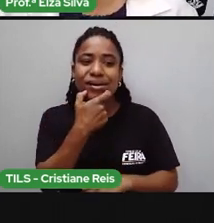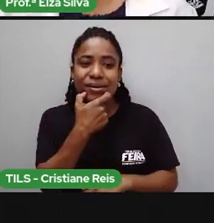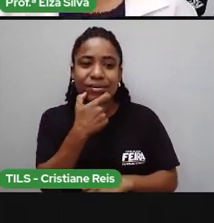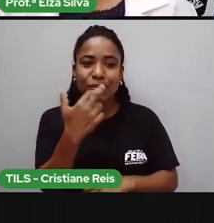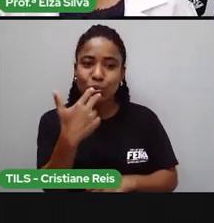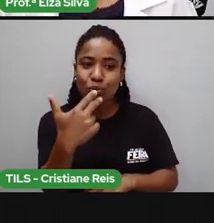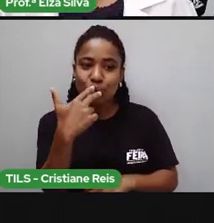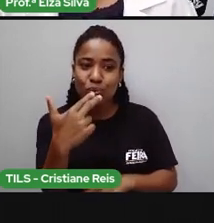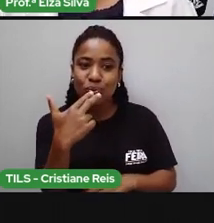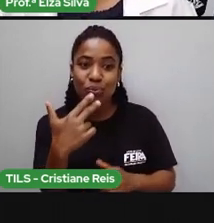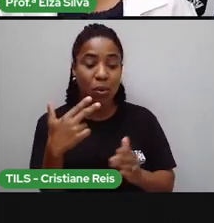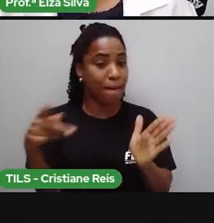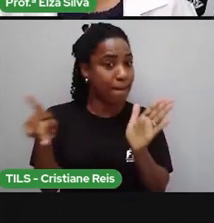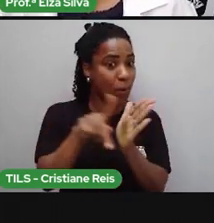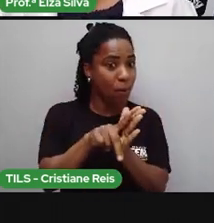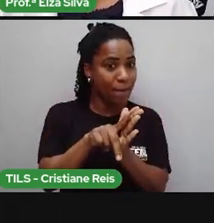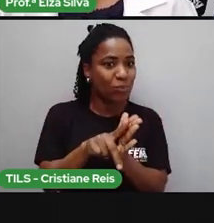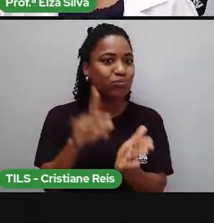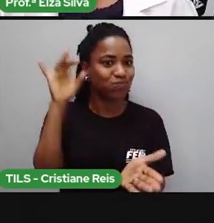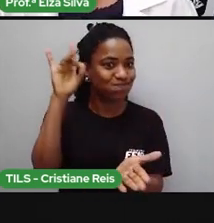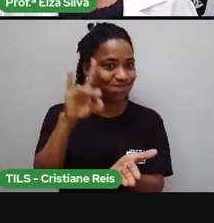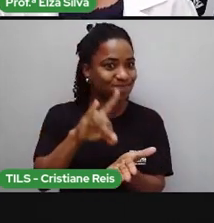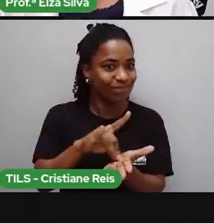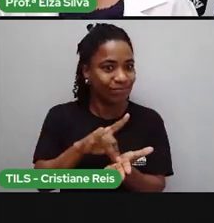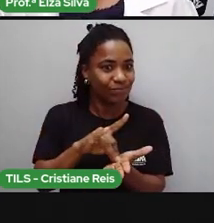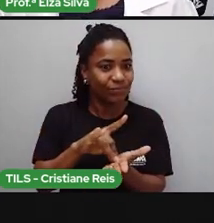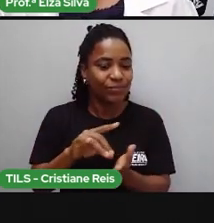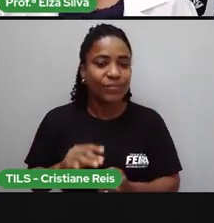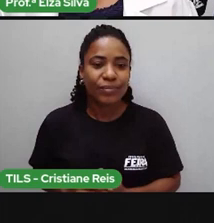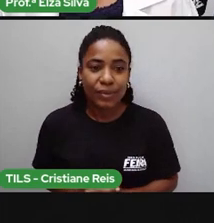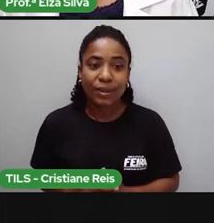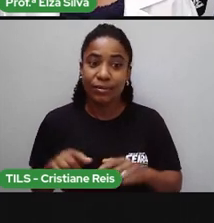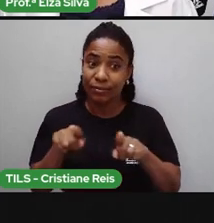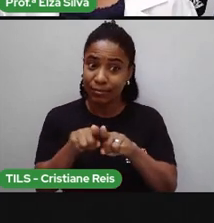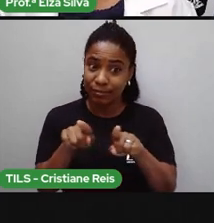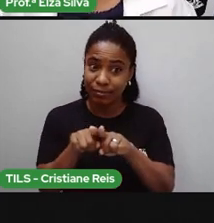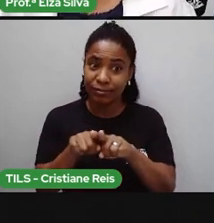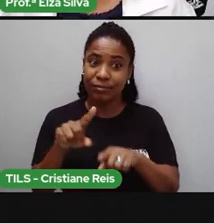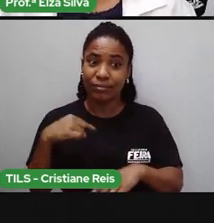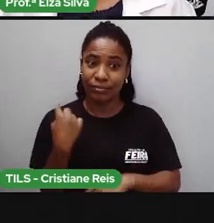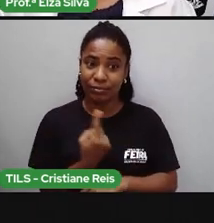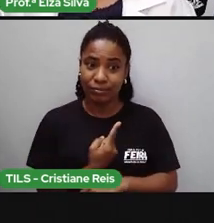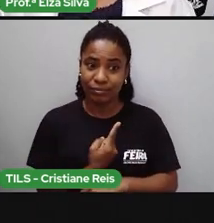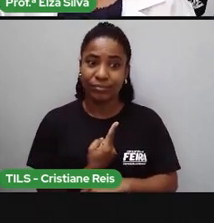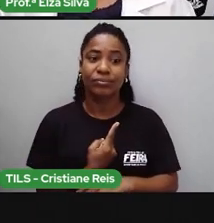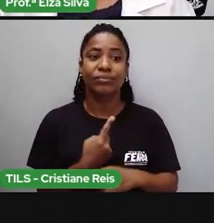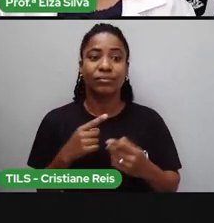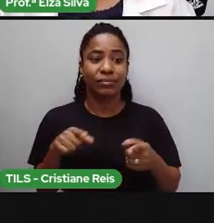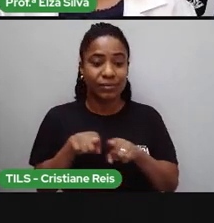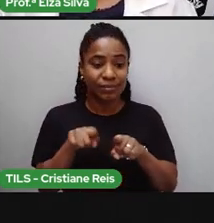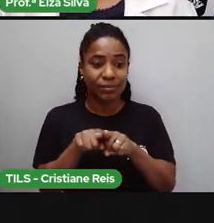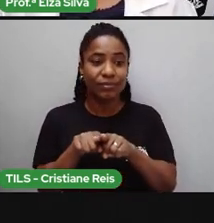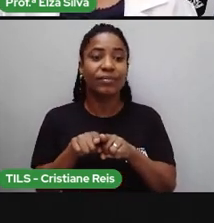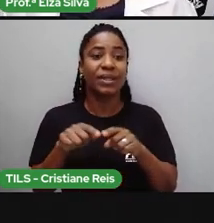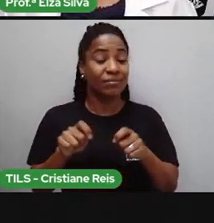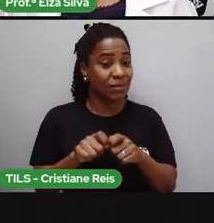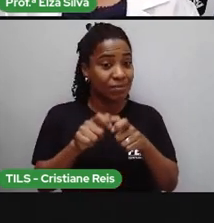idioma oficial. Além disso, vamos construir e ampliar